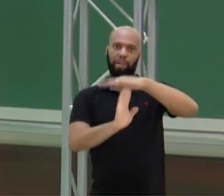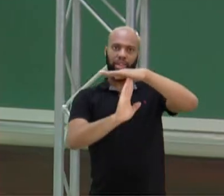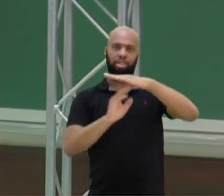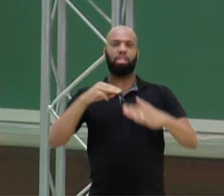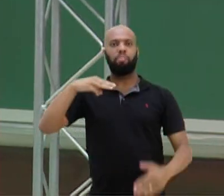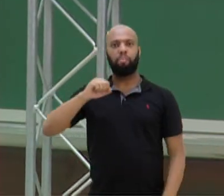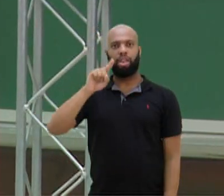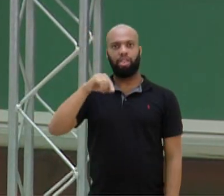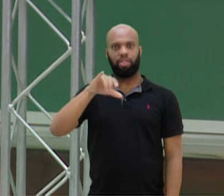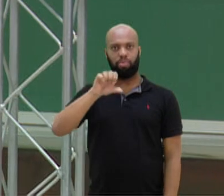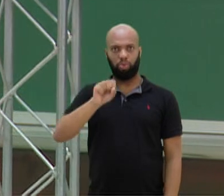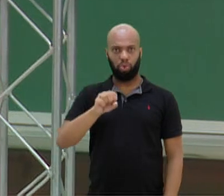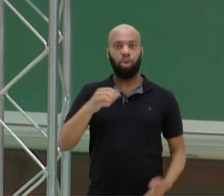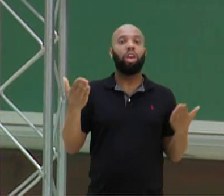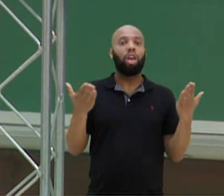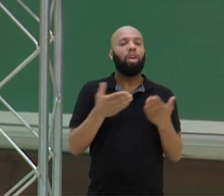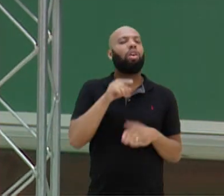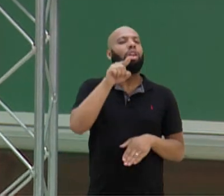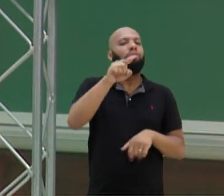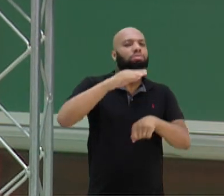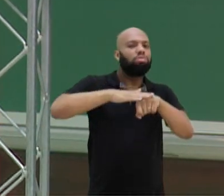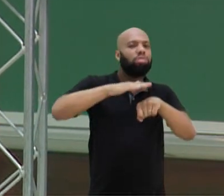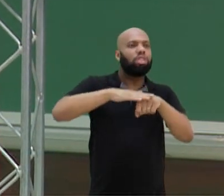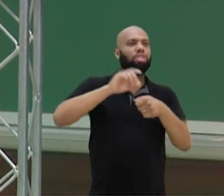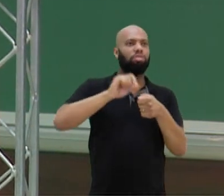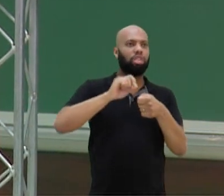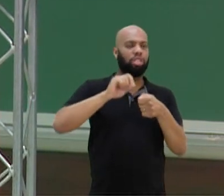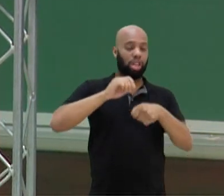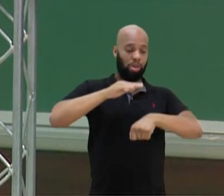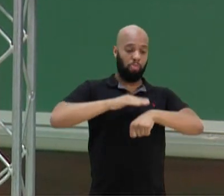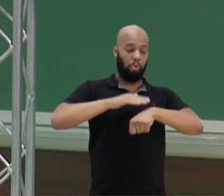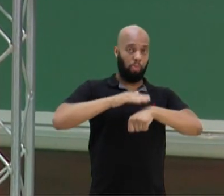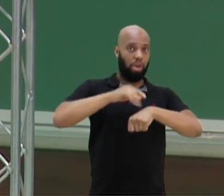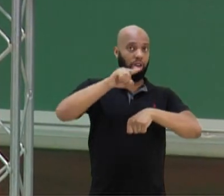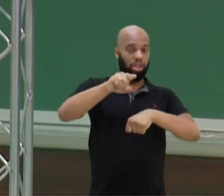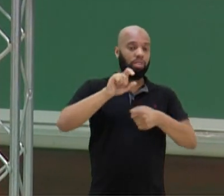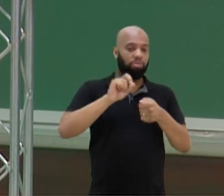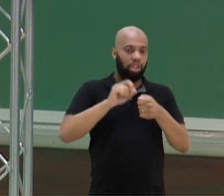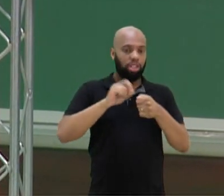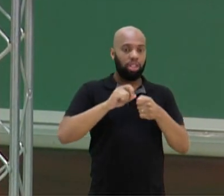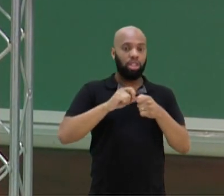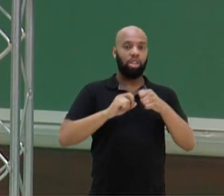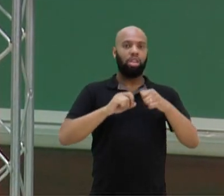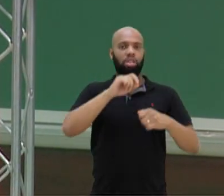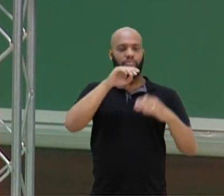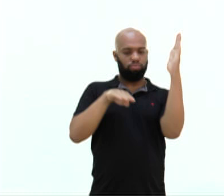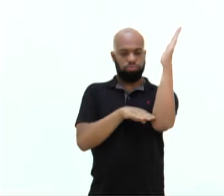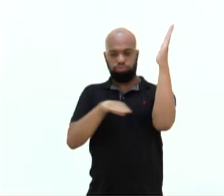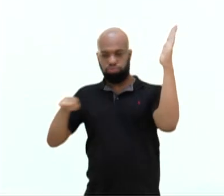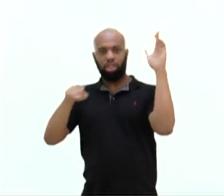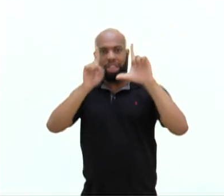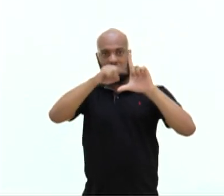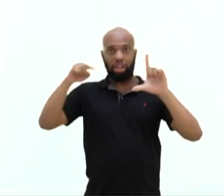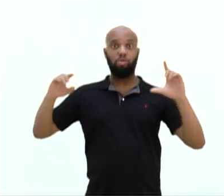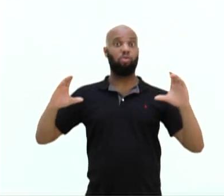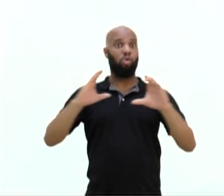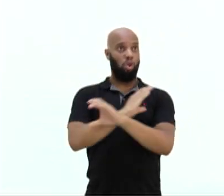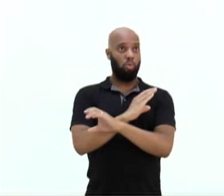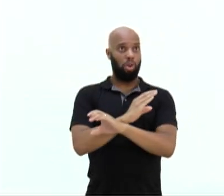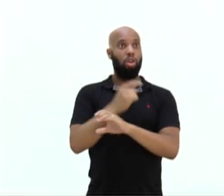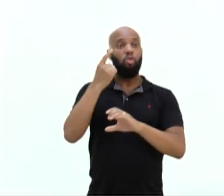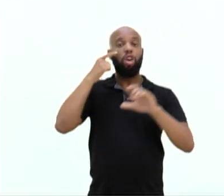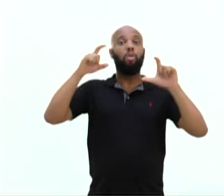definido pelo cálculo do vértice, sabe exatamente a descrição, né, como essa curva se comporta no plano